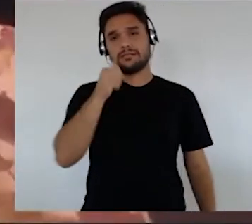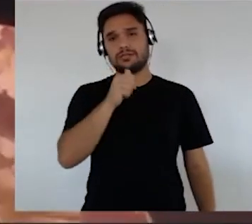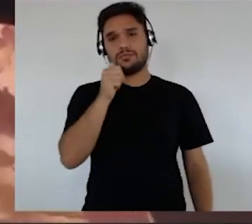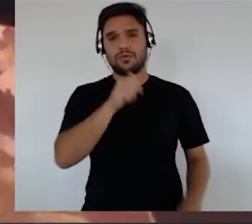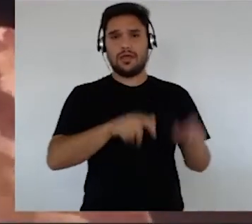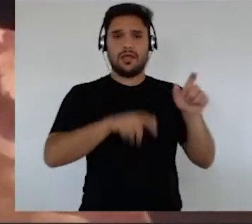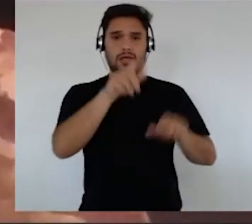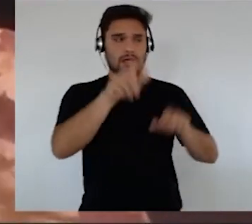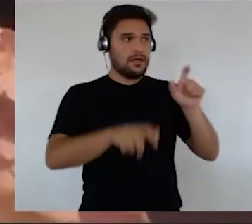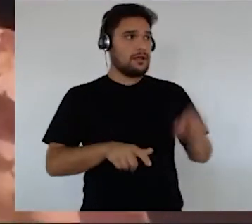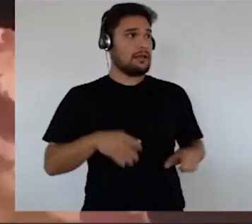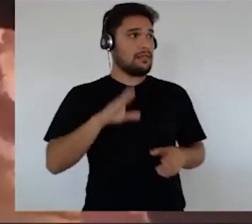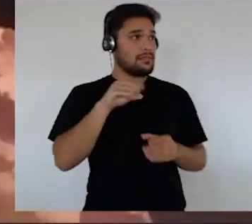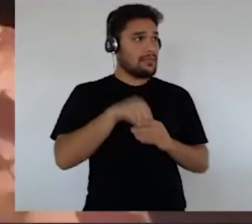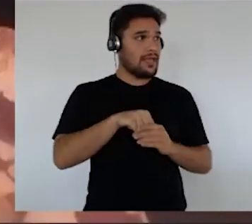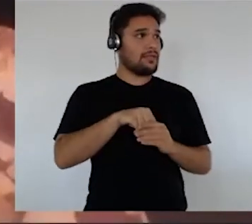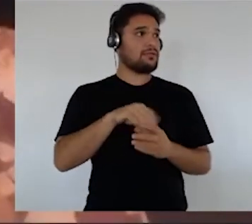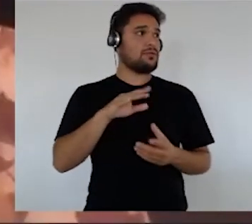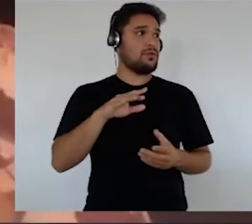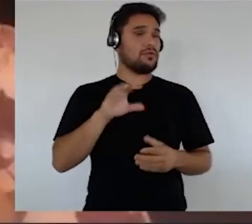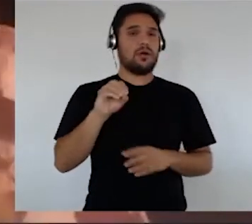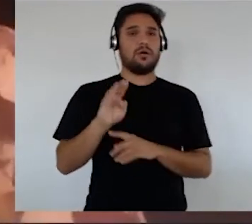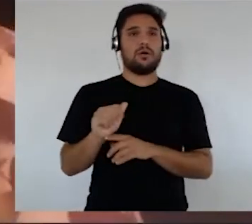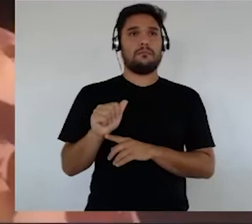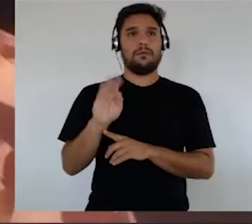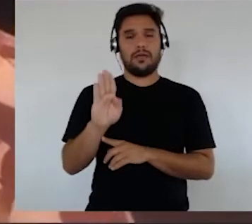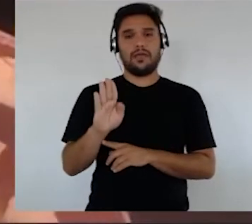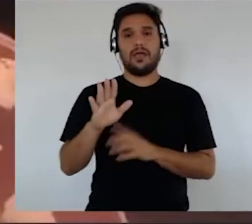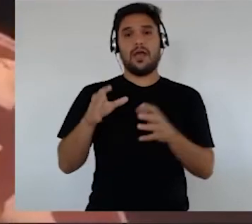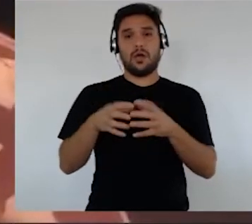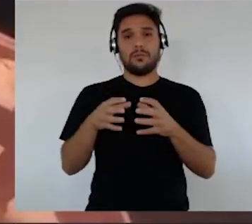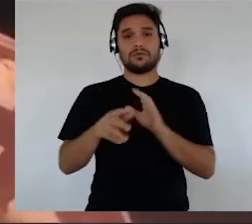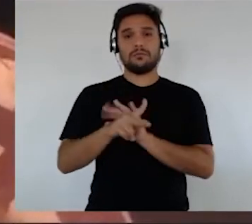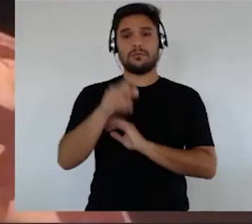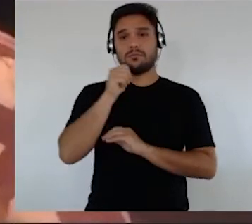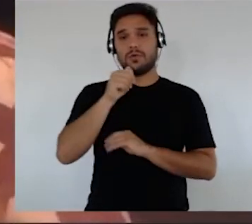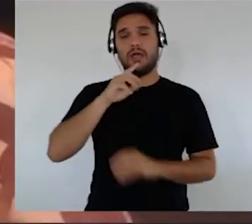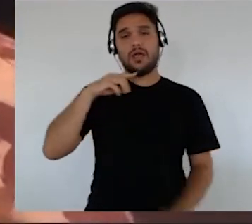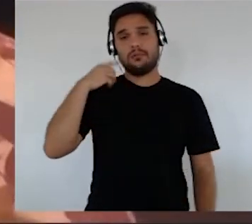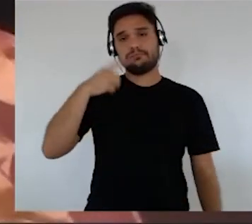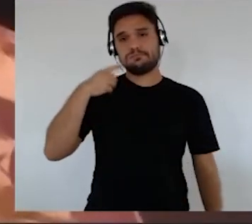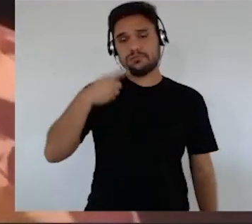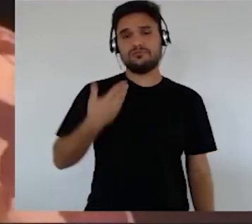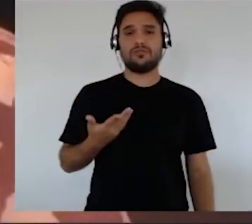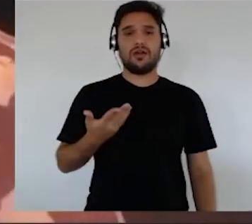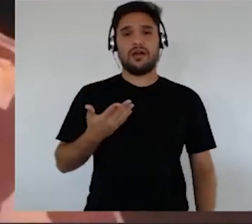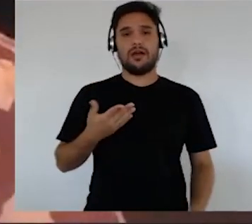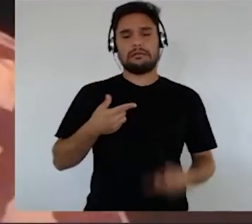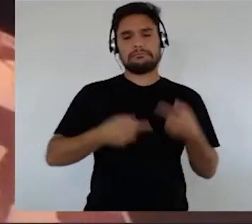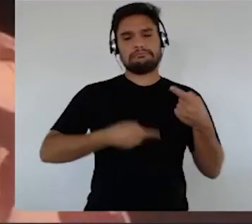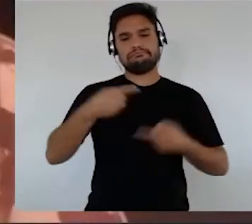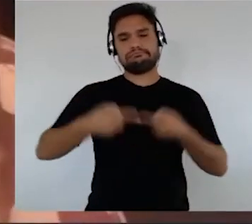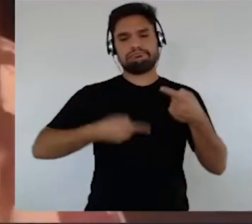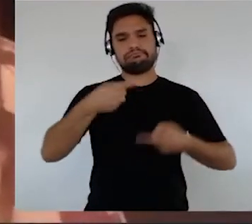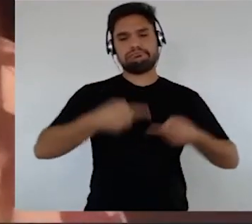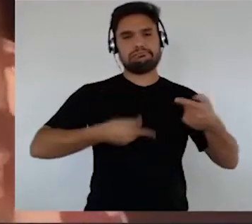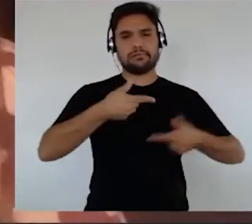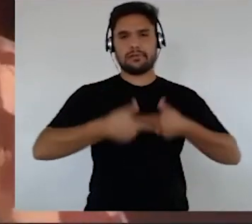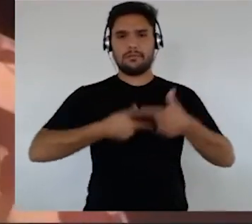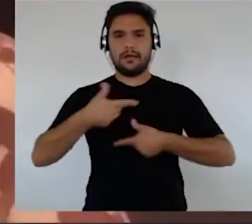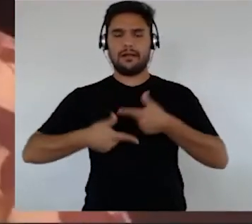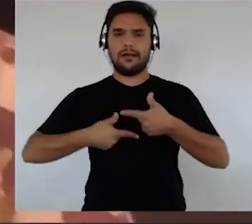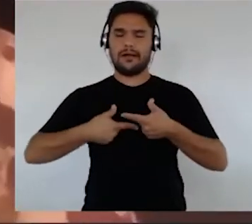mulheres dentro da entidade da OAB. A Comissão Nacional da Mulher Advogada está discutindo e